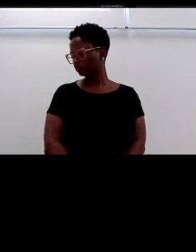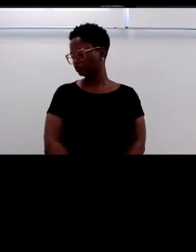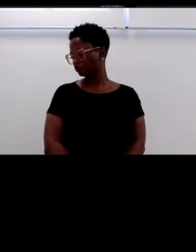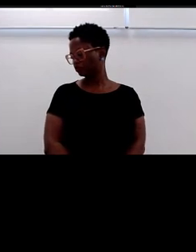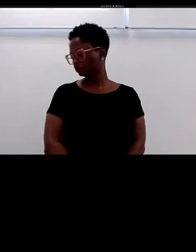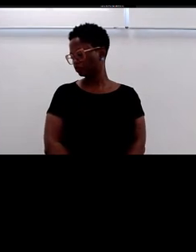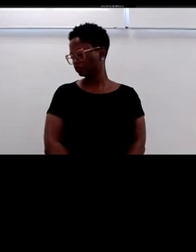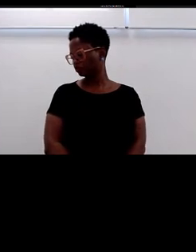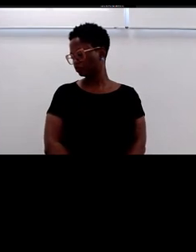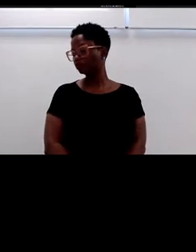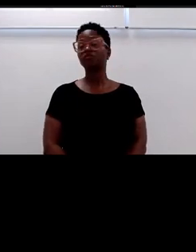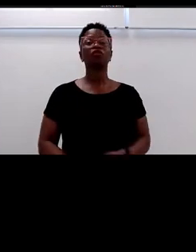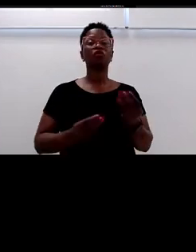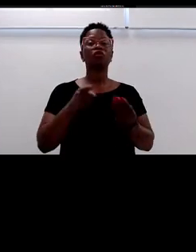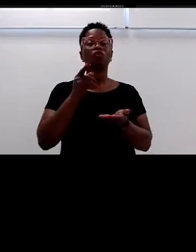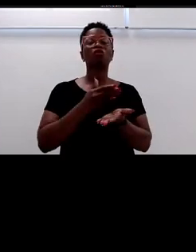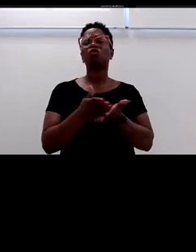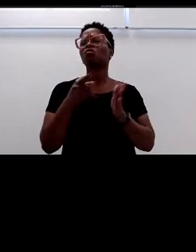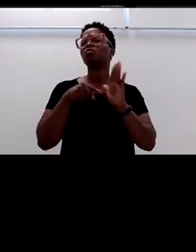Como você começou?